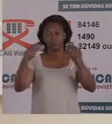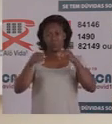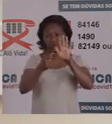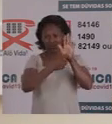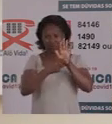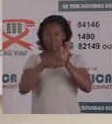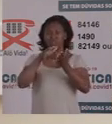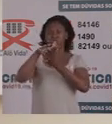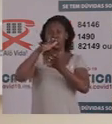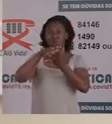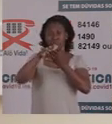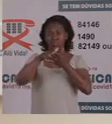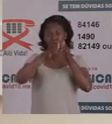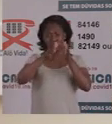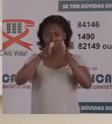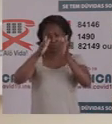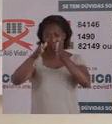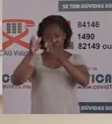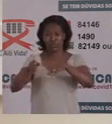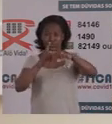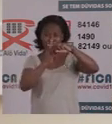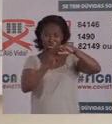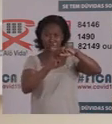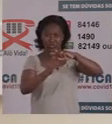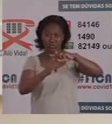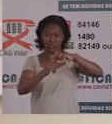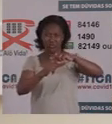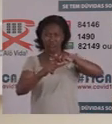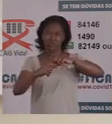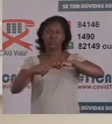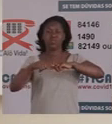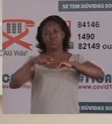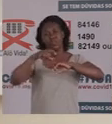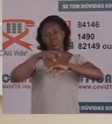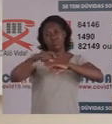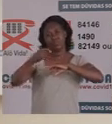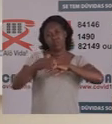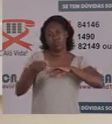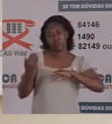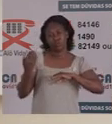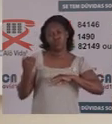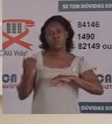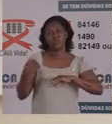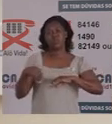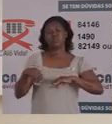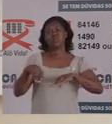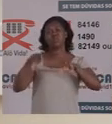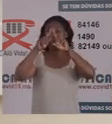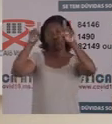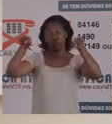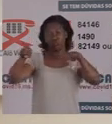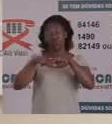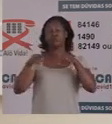dos positivos nas últimas semanas epidemiológicas. No quadro azul é aquilo que verificámos a